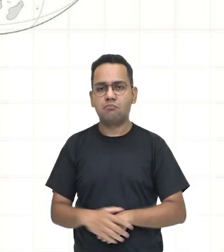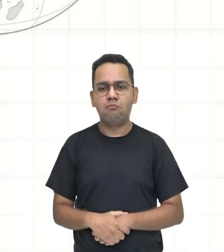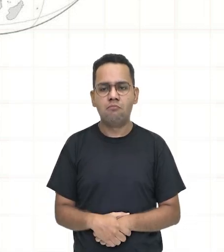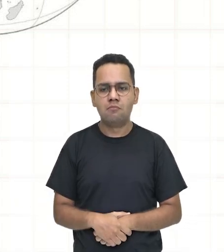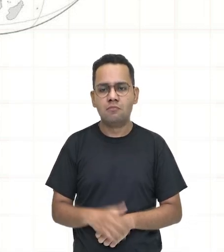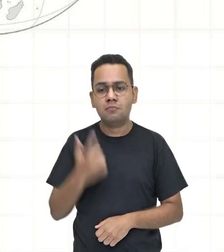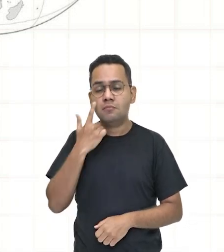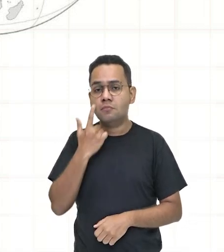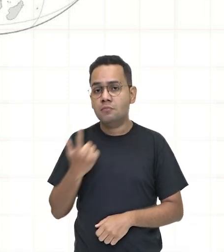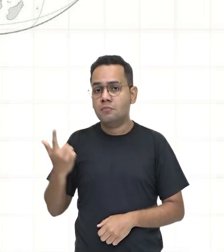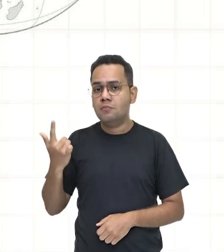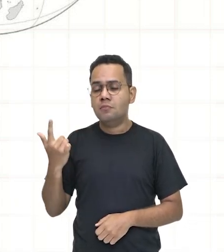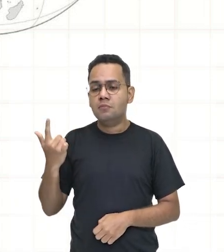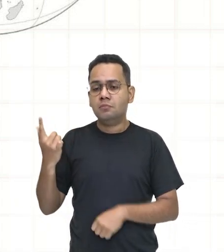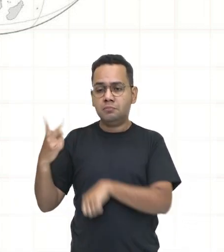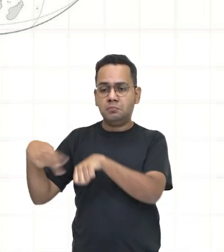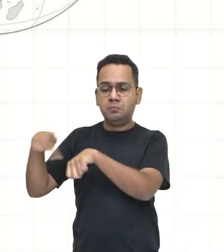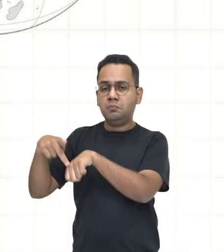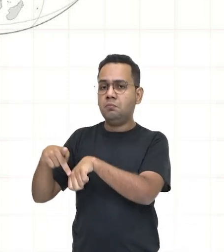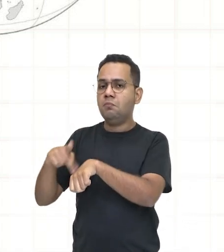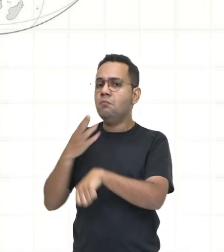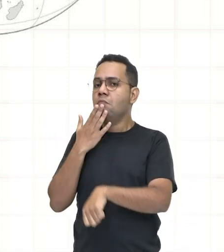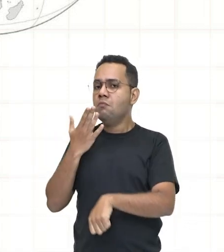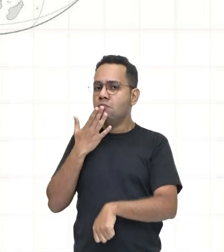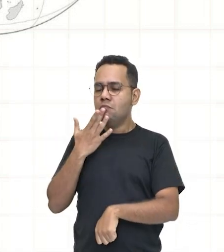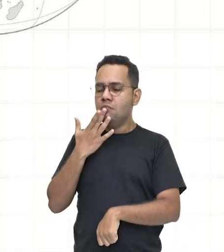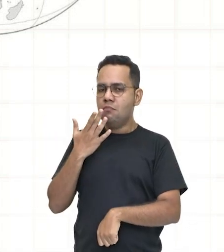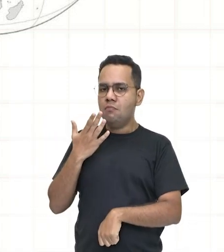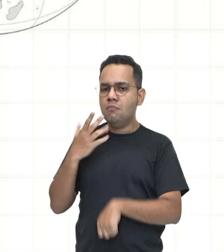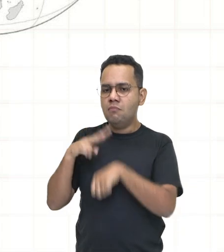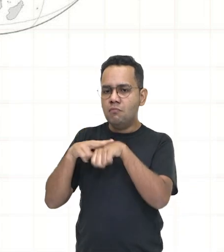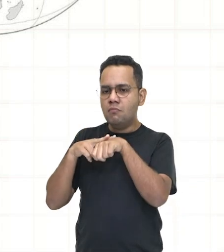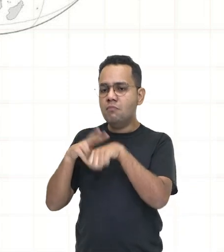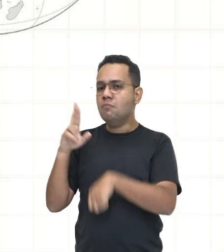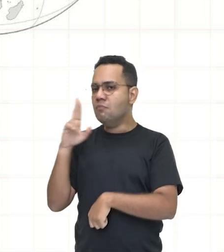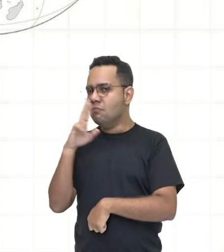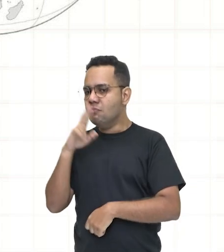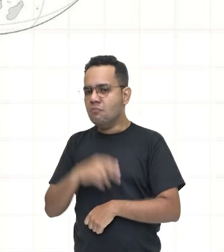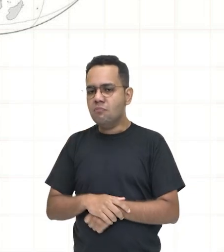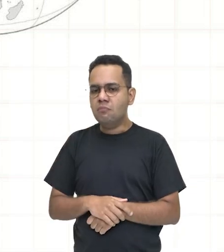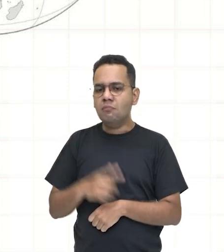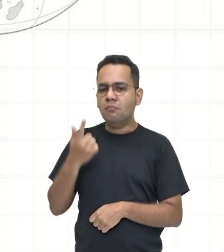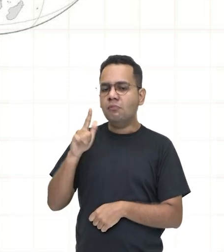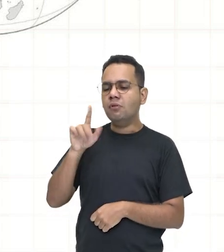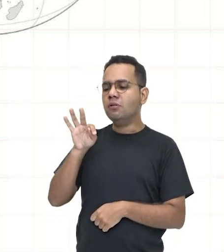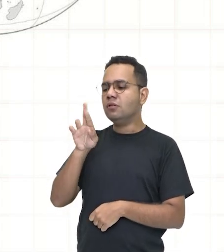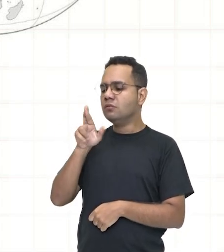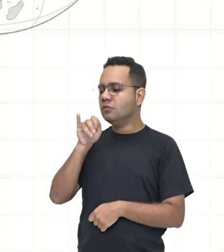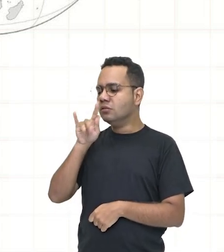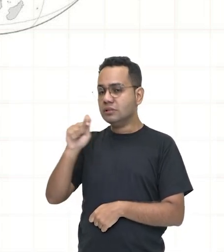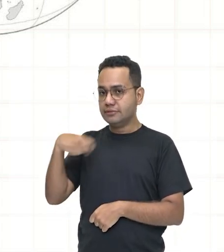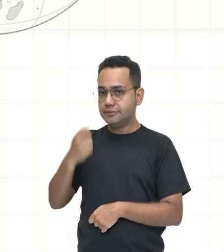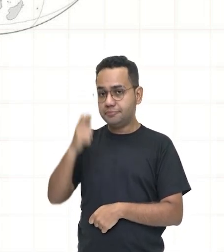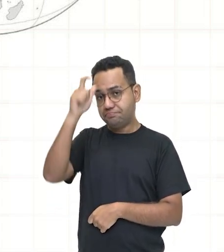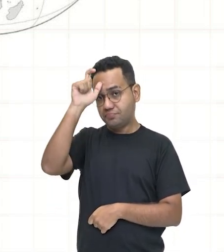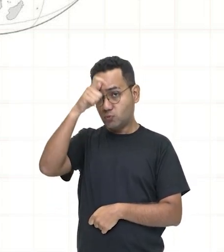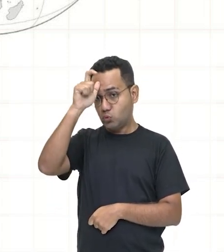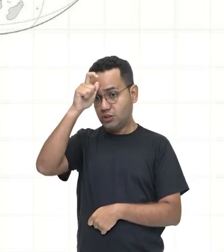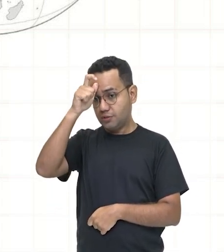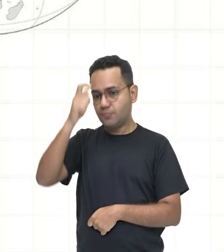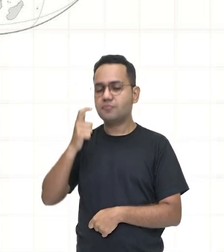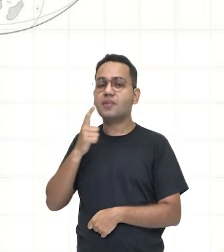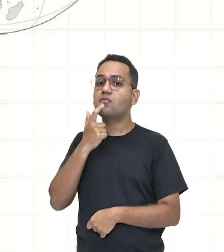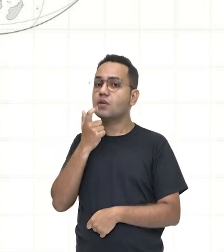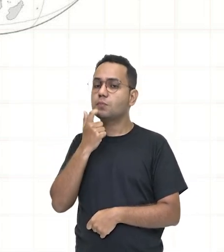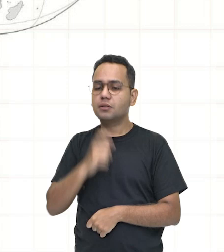é a Rússia e a Turquia, tá? Que são estados ou nações que são